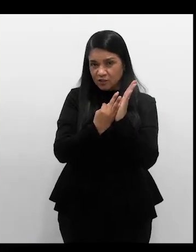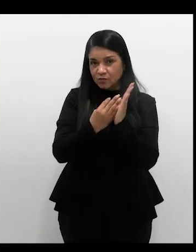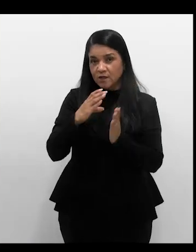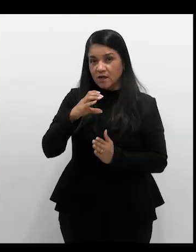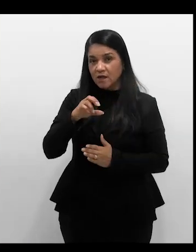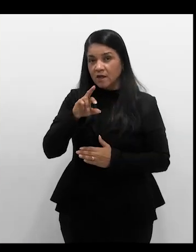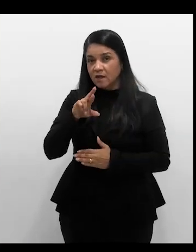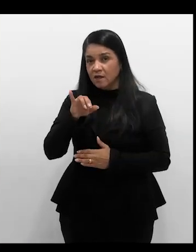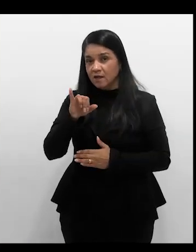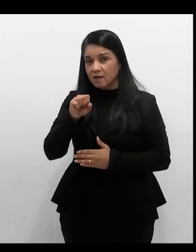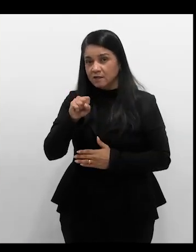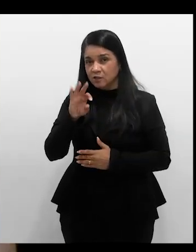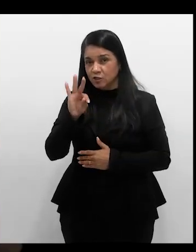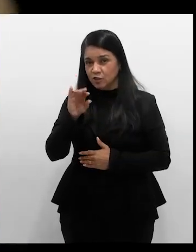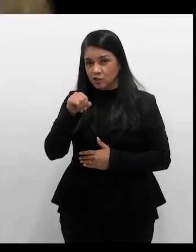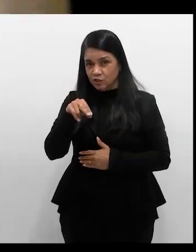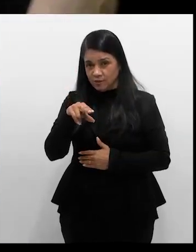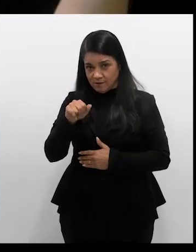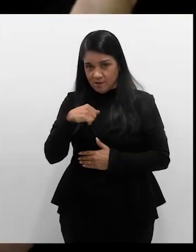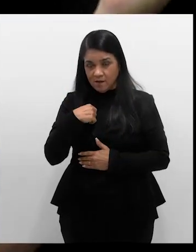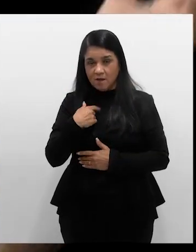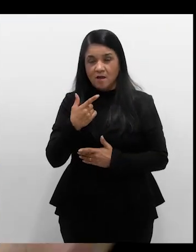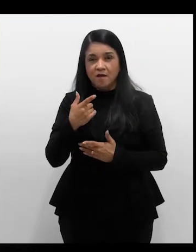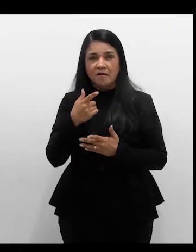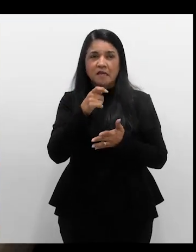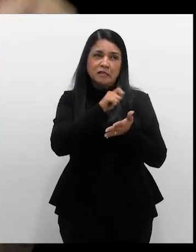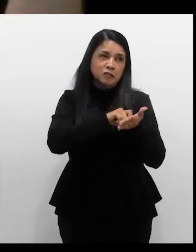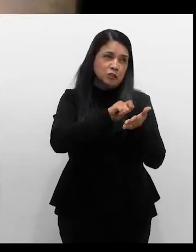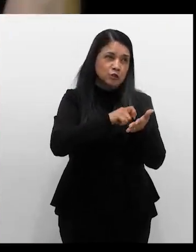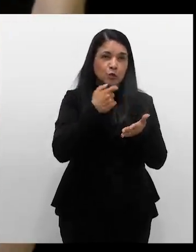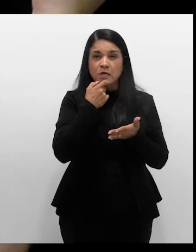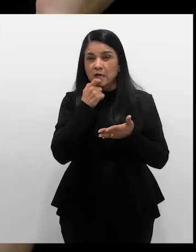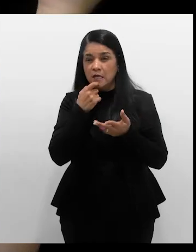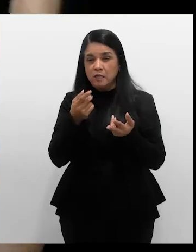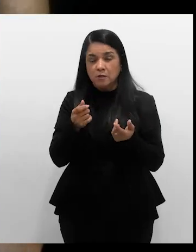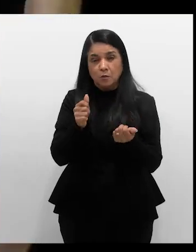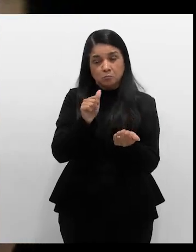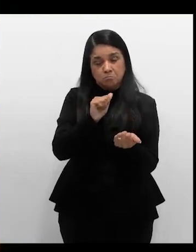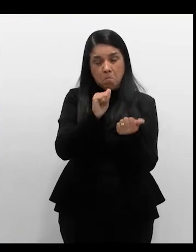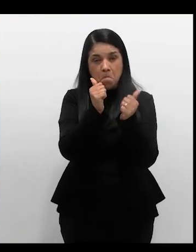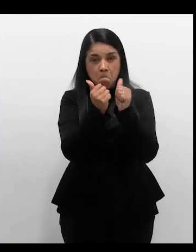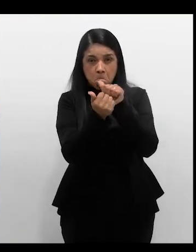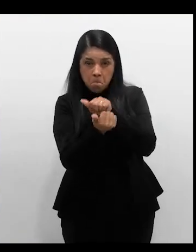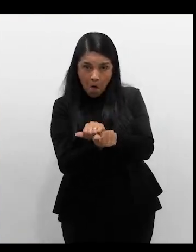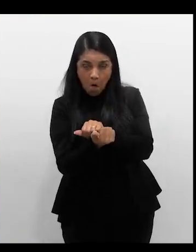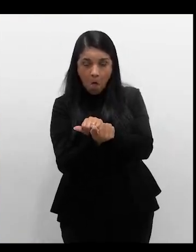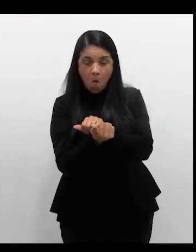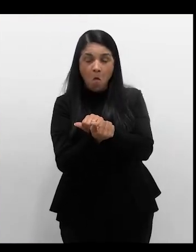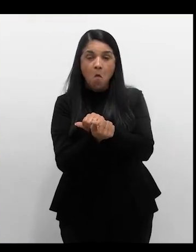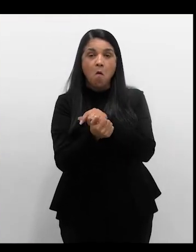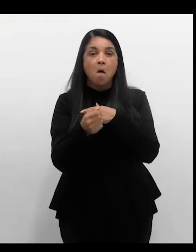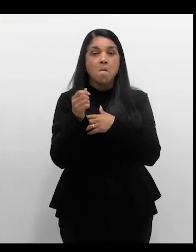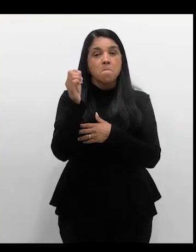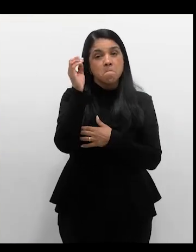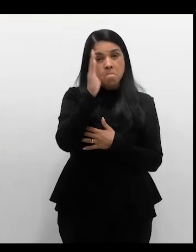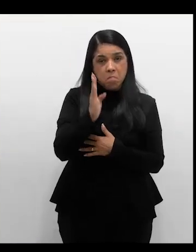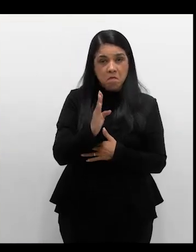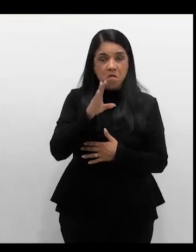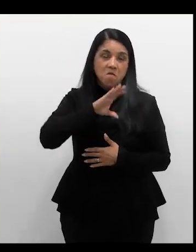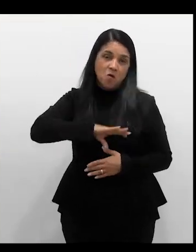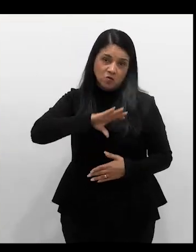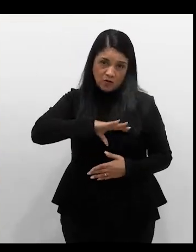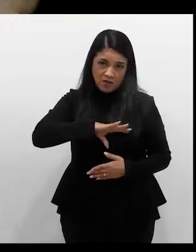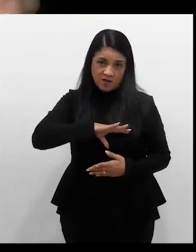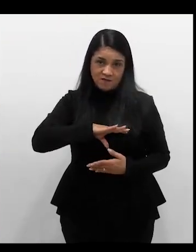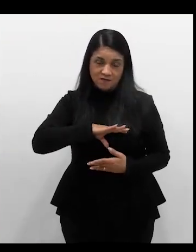texto que a Cristina pegou. Sim. Que deve ter várias, né? Ele deve ter escrito em inglês para montar quando fez fora. Sim. Deve ter traduções